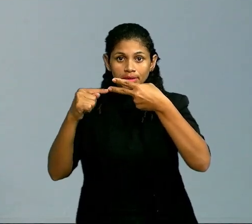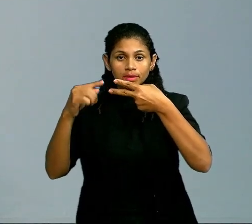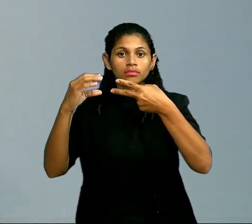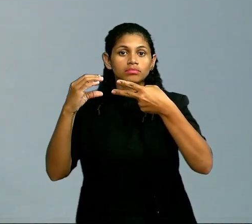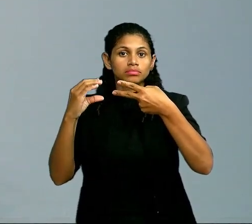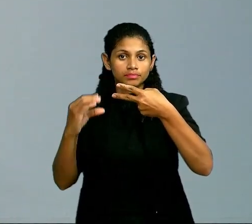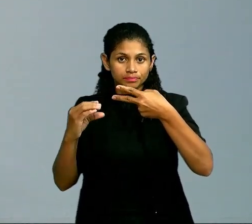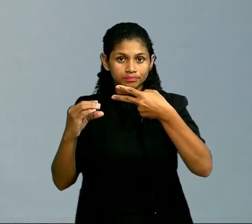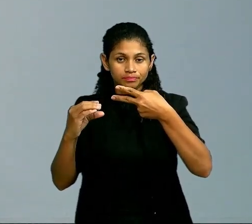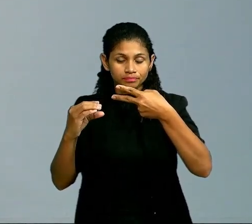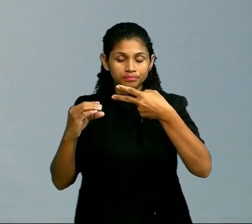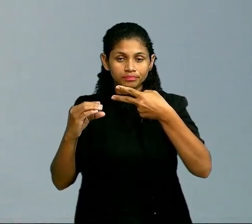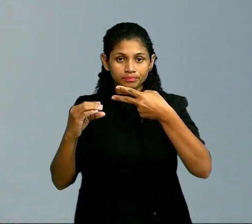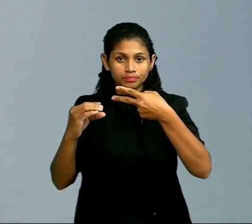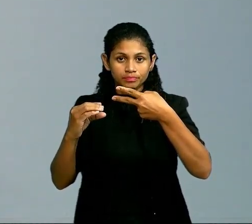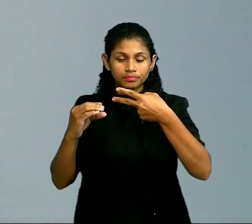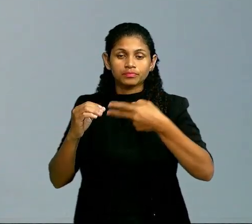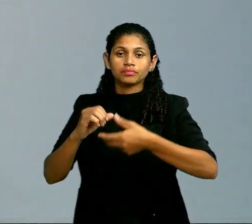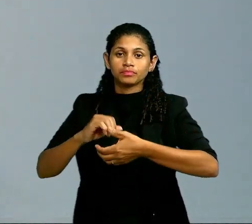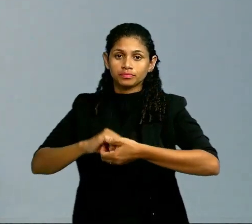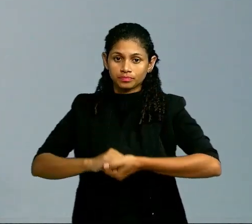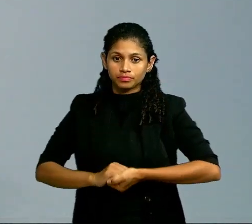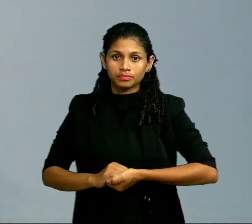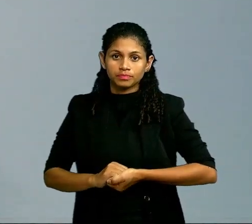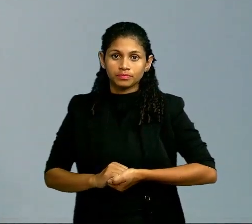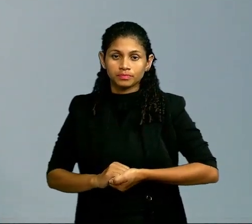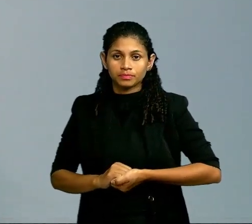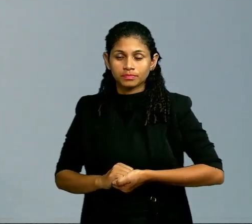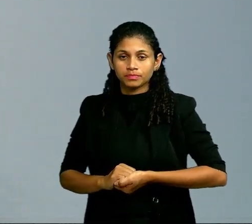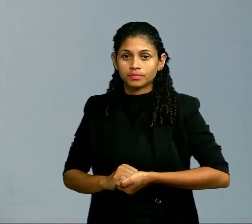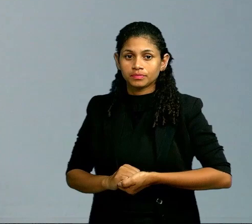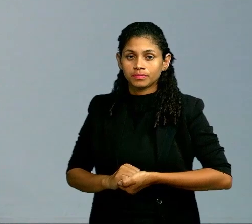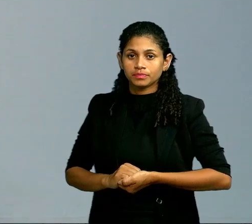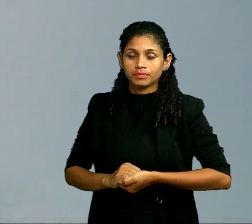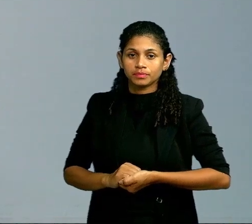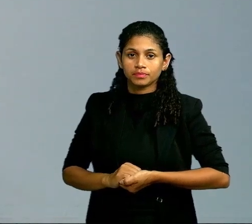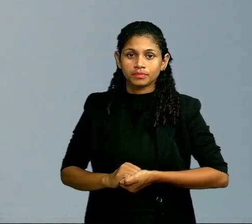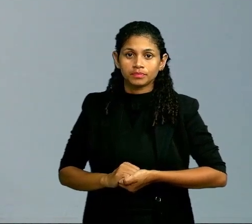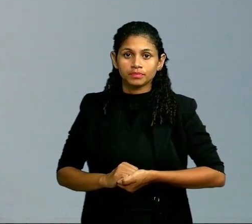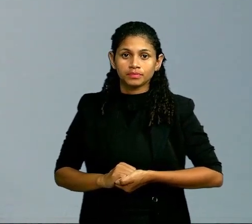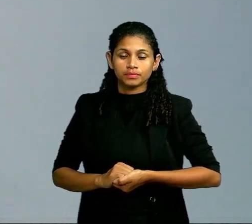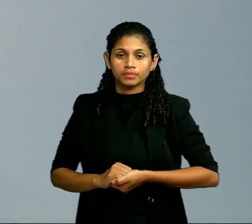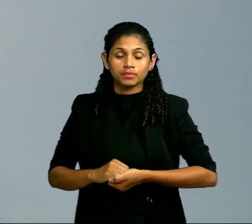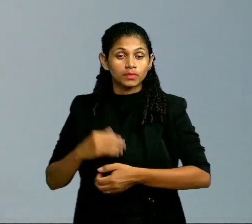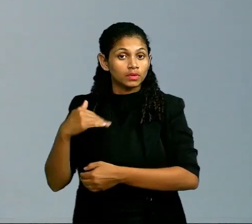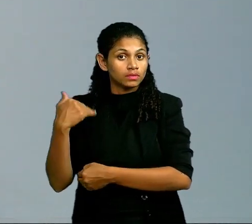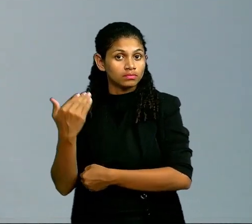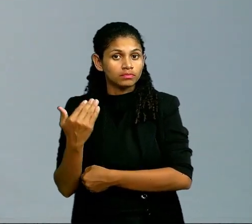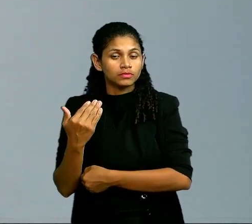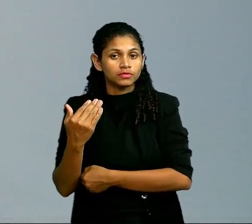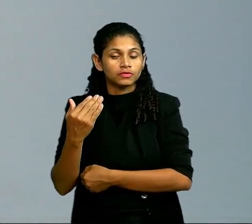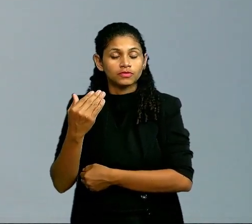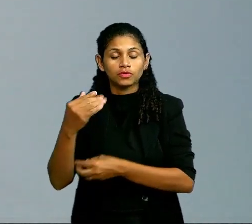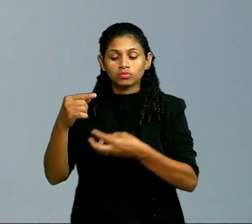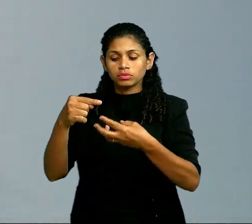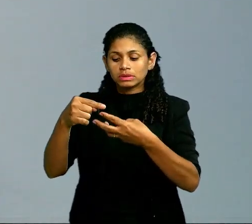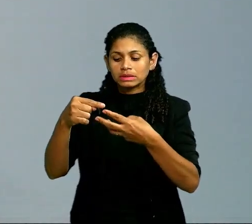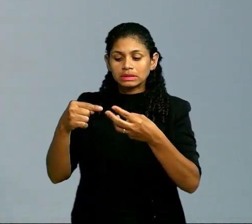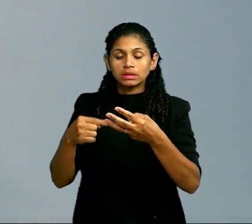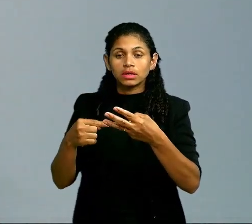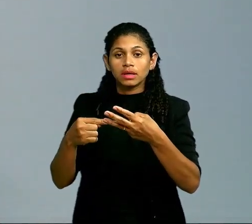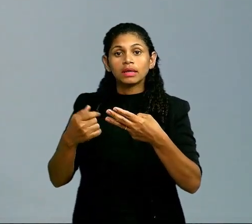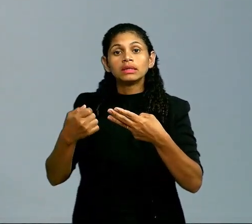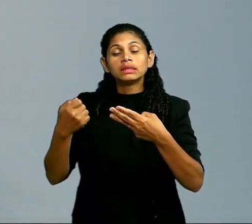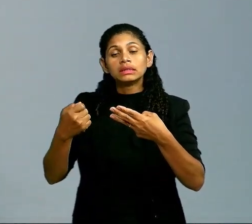secundário, quando este átomo de carbono se liga a outros 2 átomos de carbono. Quando ele for terciário, ele vai se ligar a